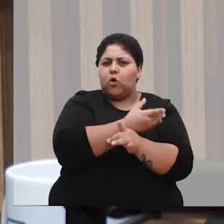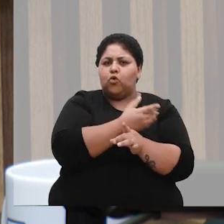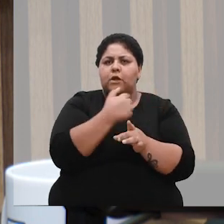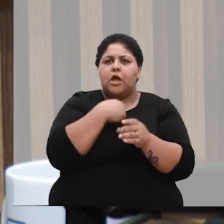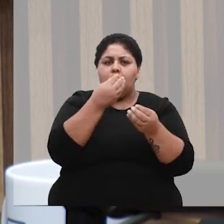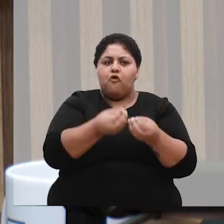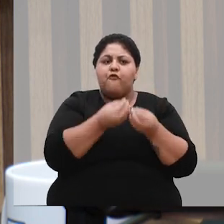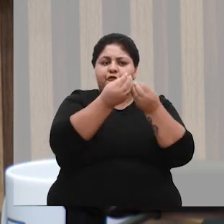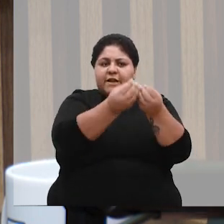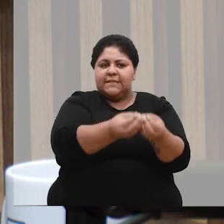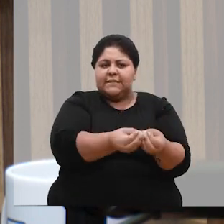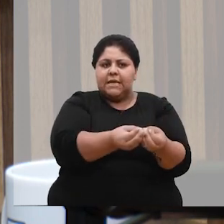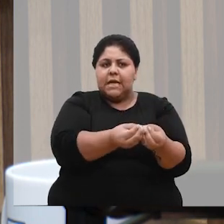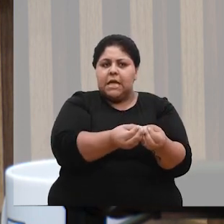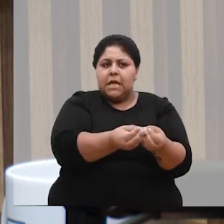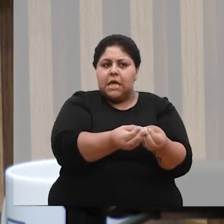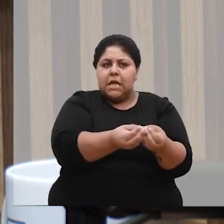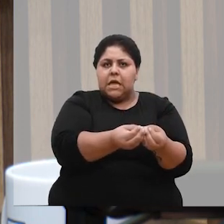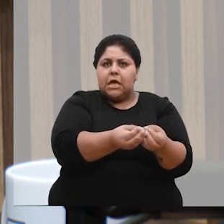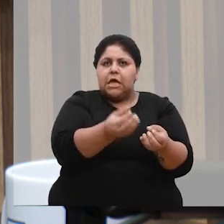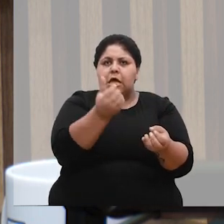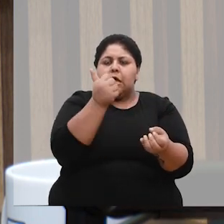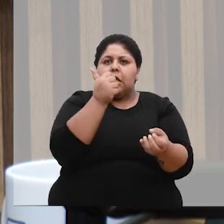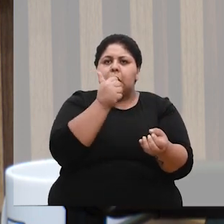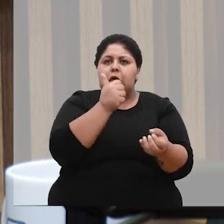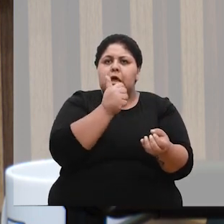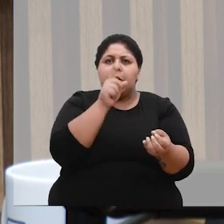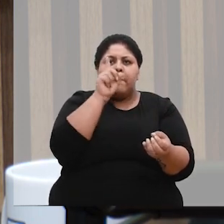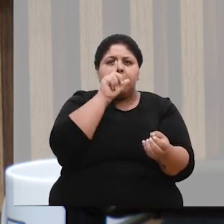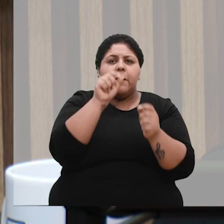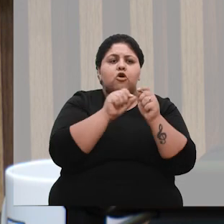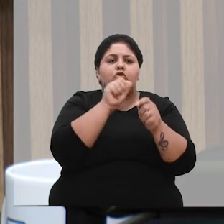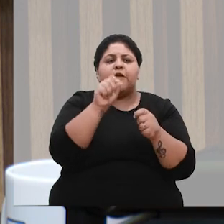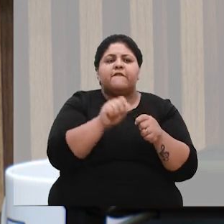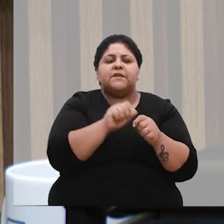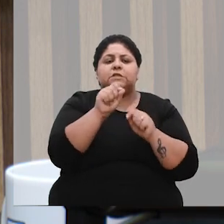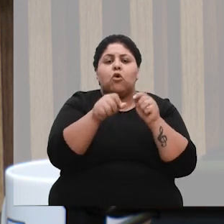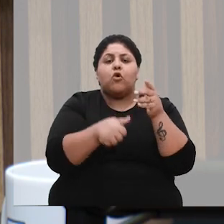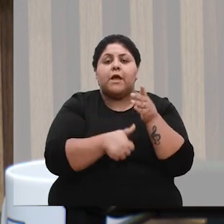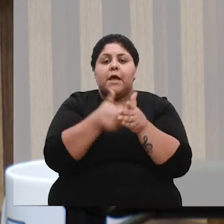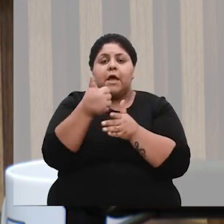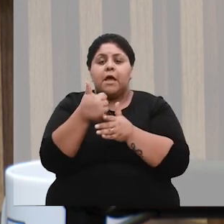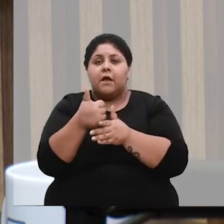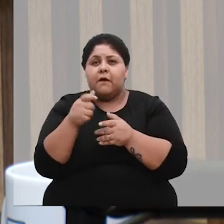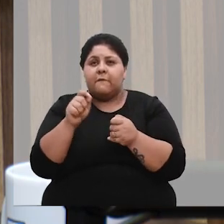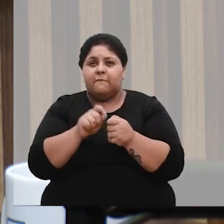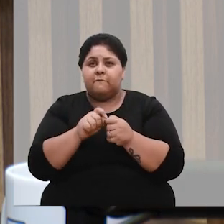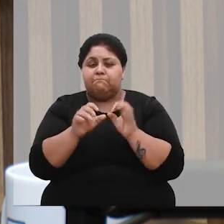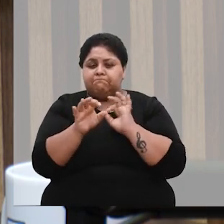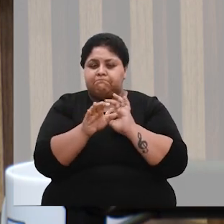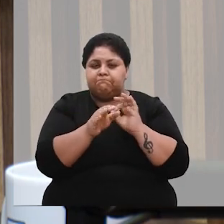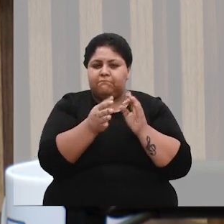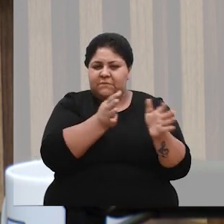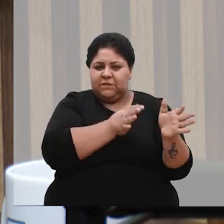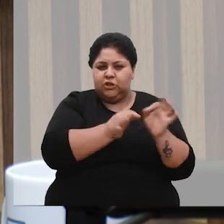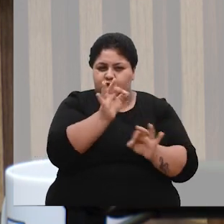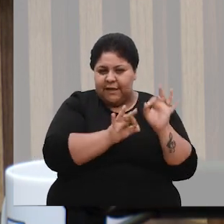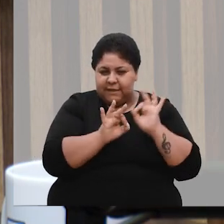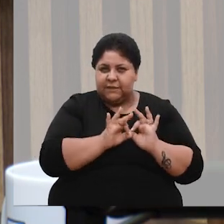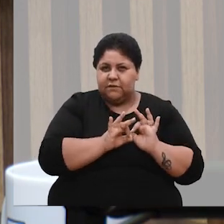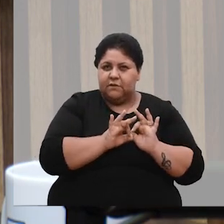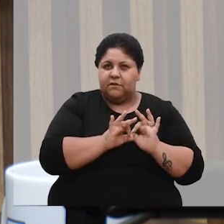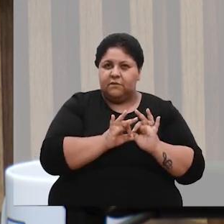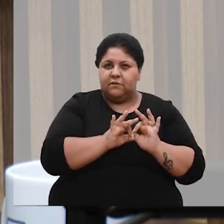uma legislação, então eu vou oferecer para essa mãe esse intervalo, como que tu quer fazer, o que fica melhor, como é que a gente pode fazer para tu